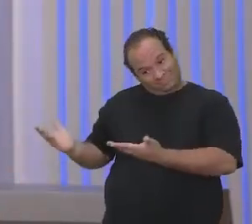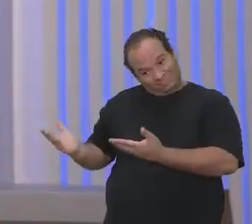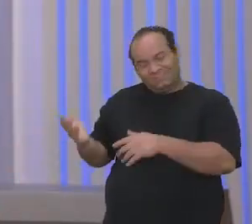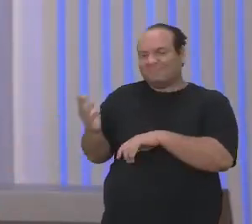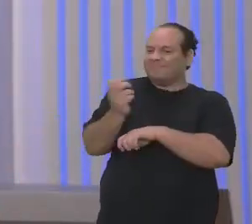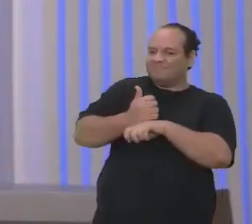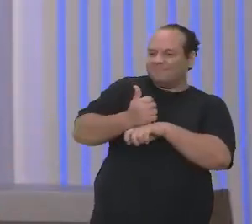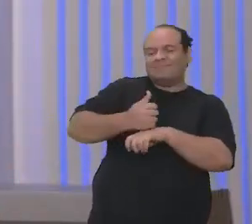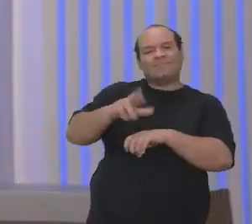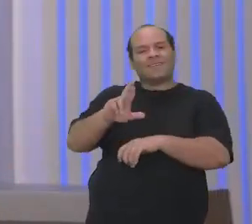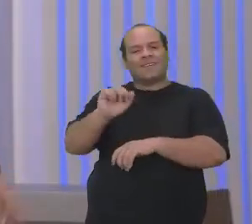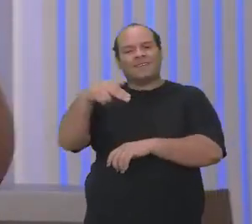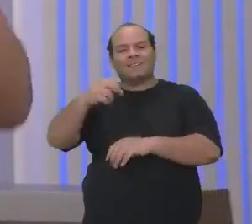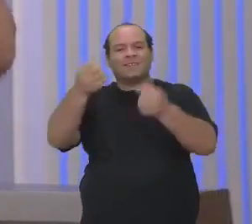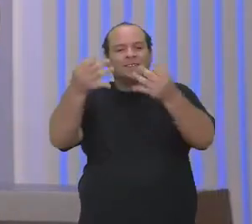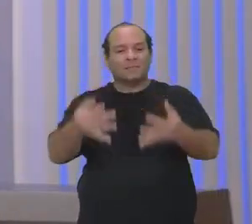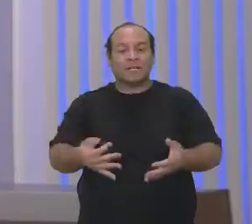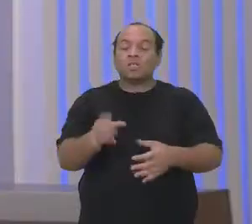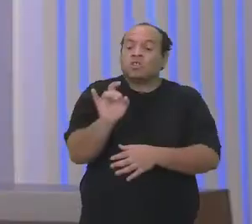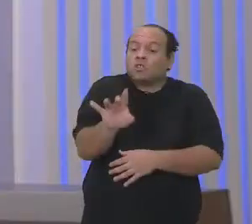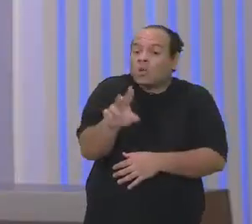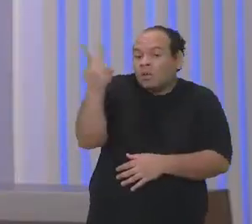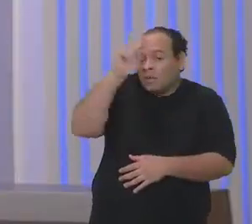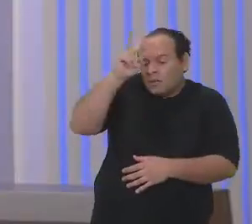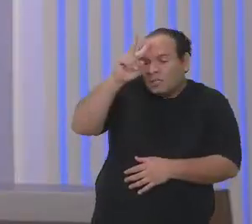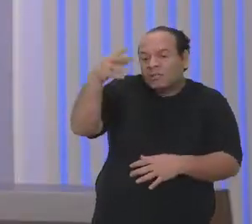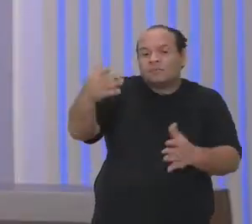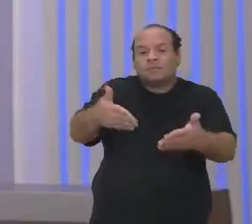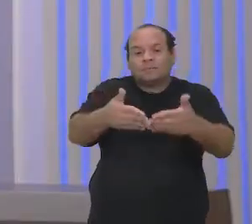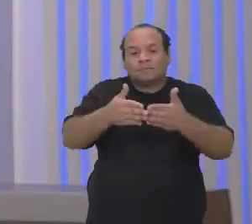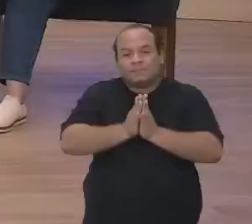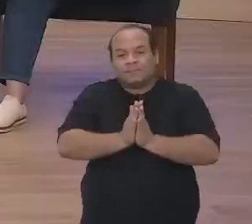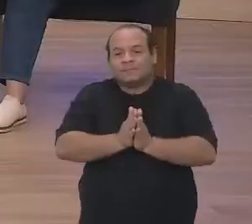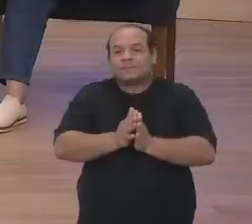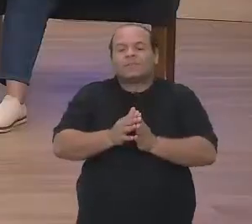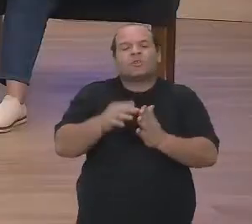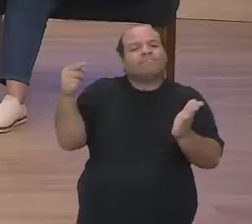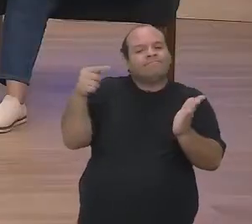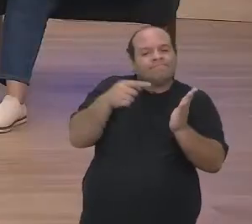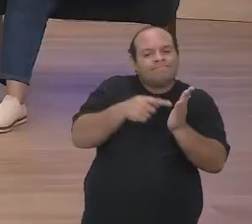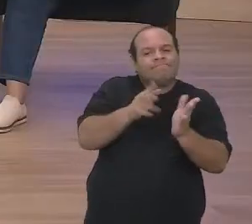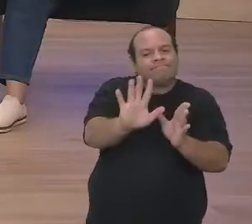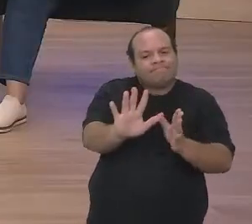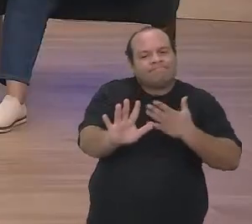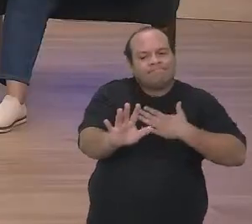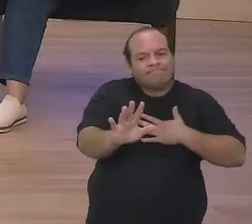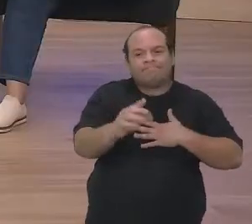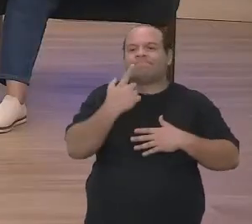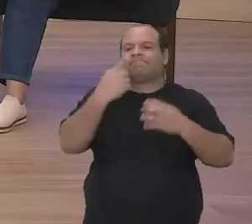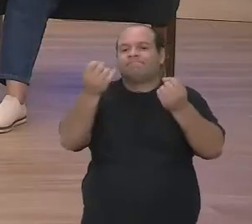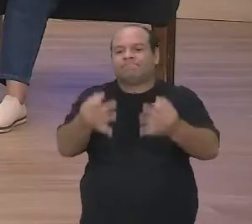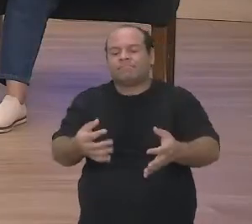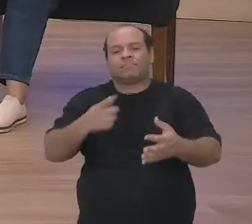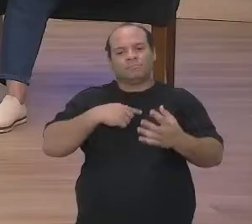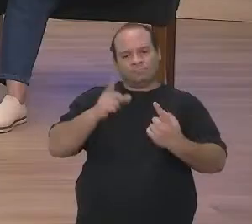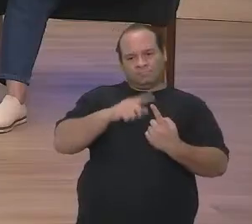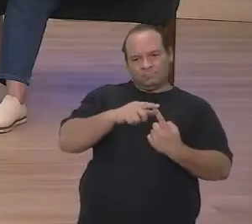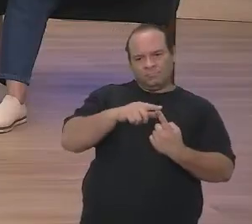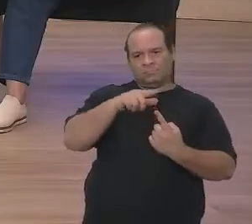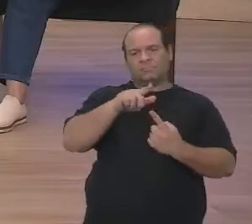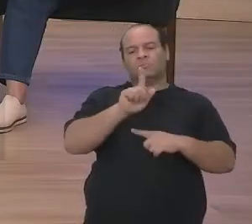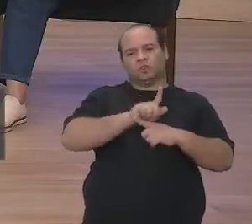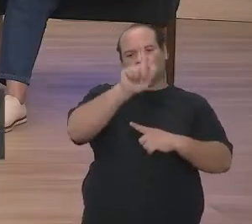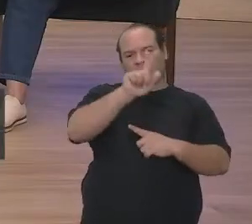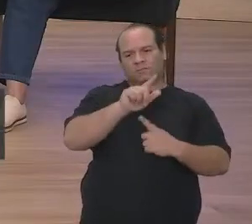O Renan vai trazer aqui. Só lembrando de novo, fazer mais um apontamento, viu, Paty? A gente está nos canais de